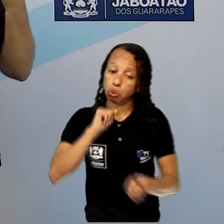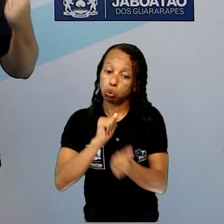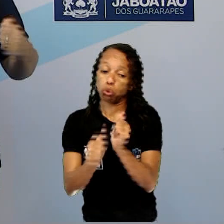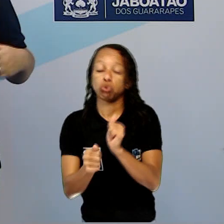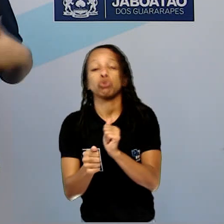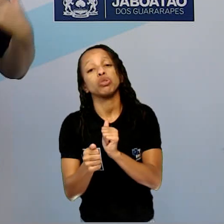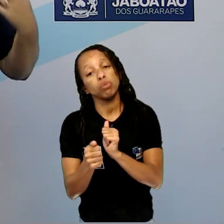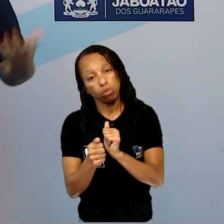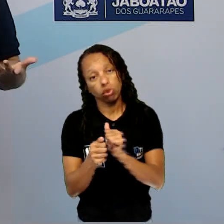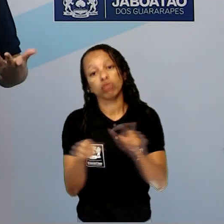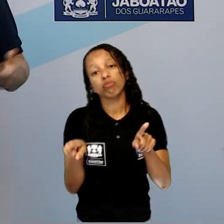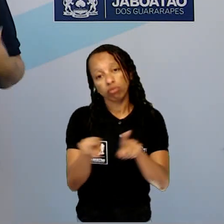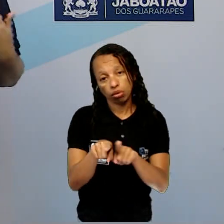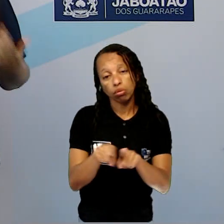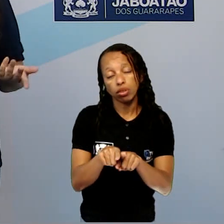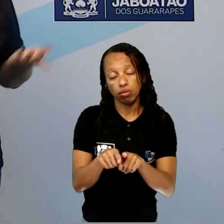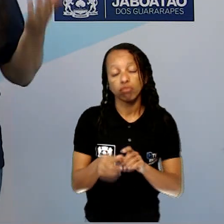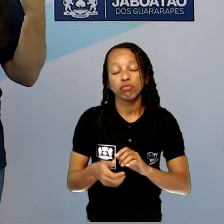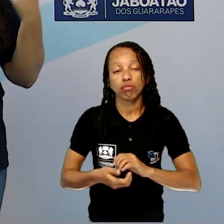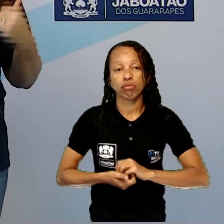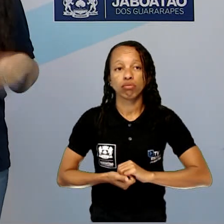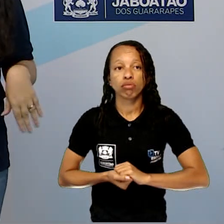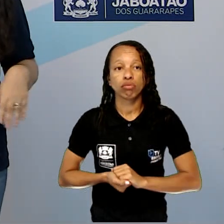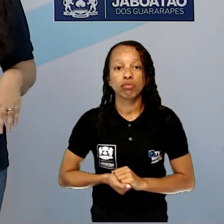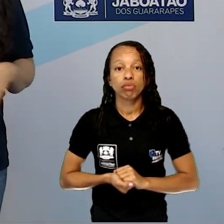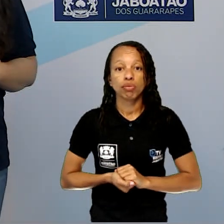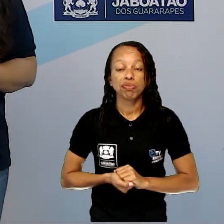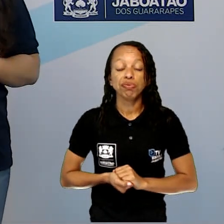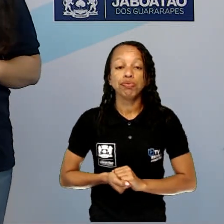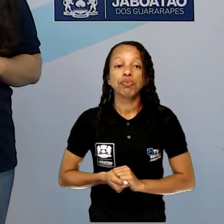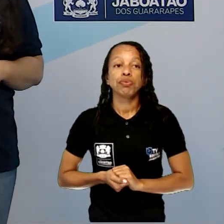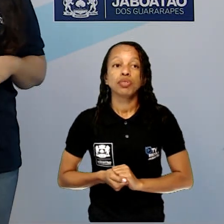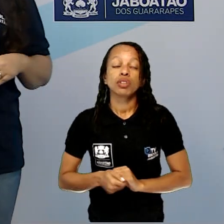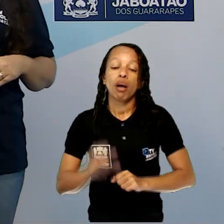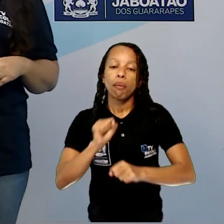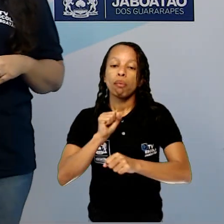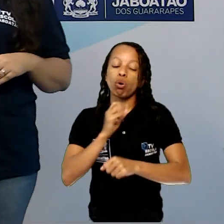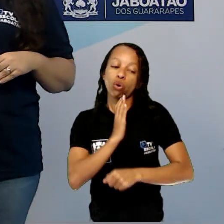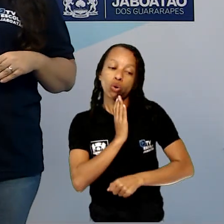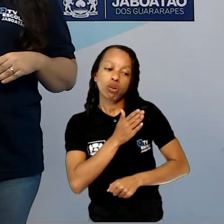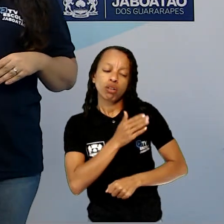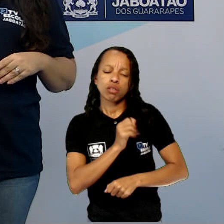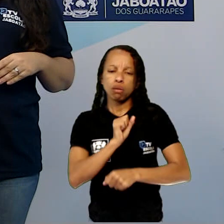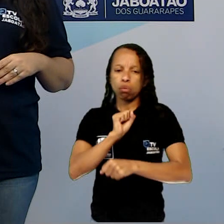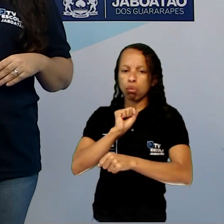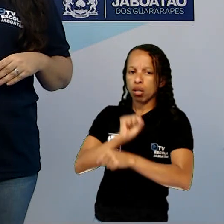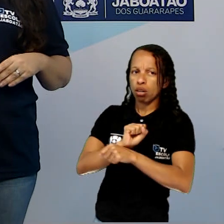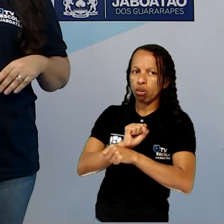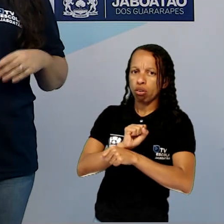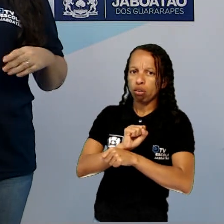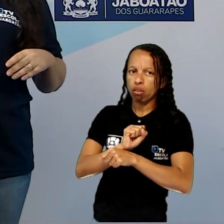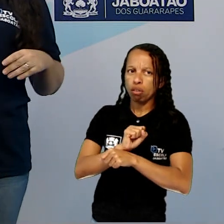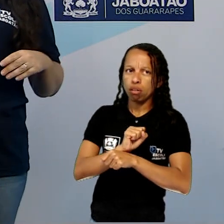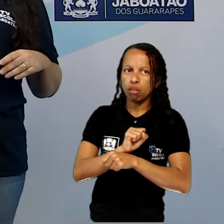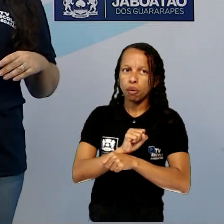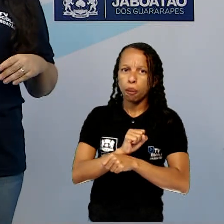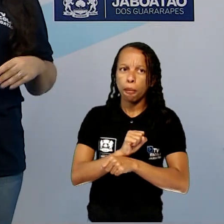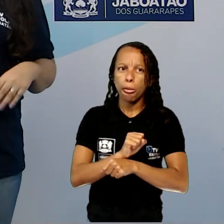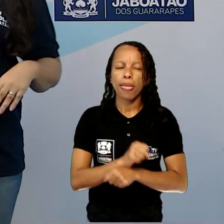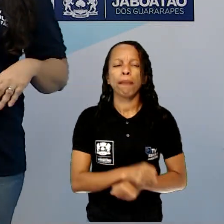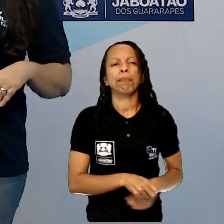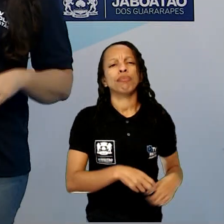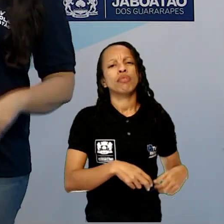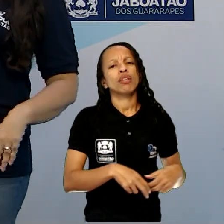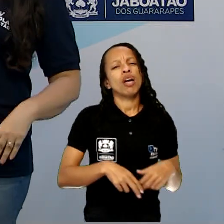realiza uma atividade muito extenuante. Então, durante a parada cardiorrespiratória, você tem que checar passou demais